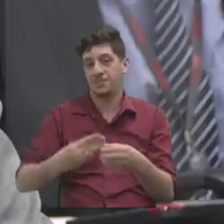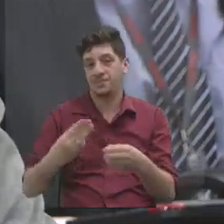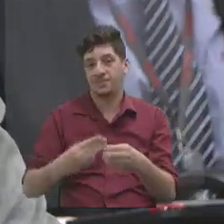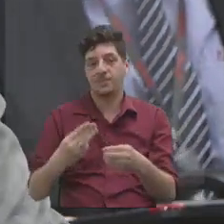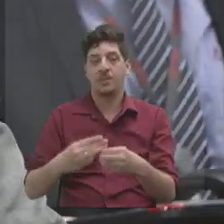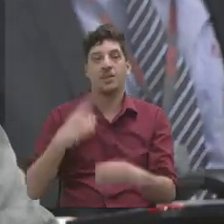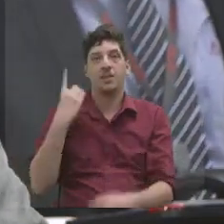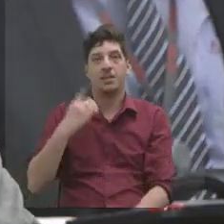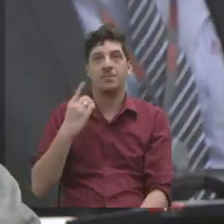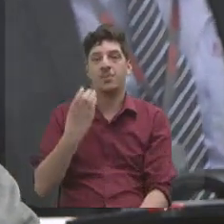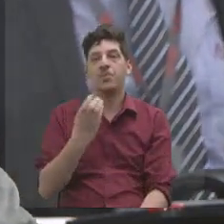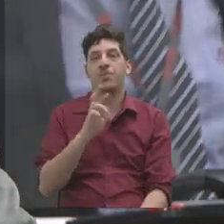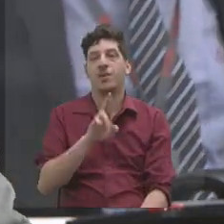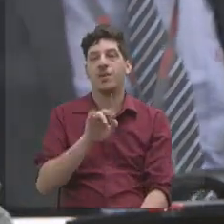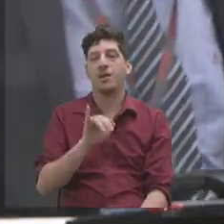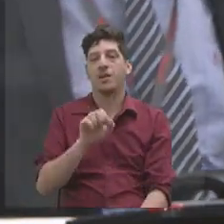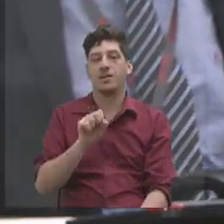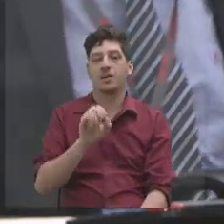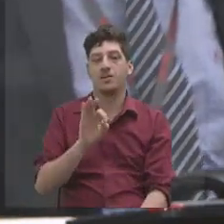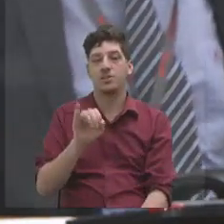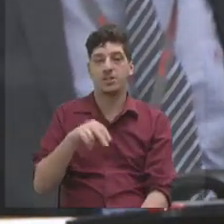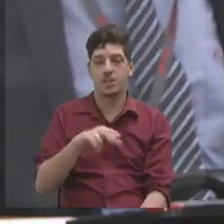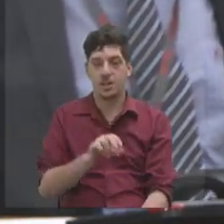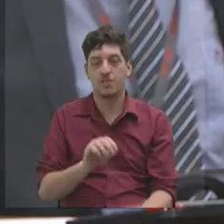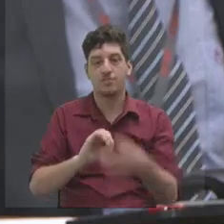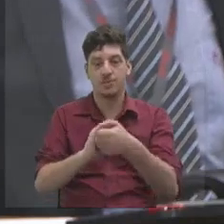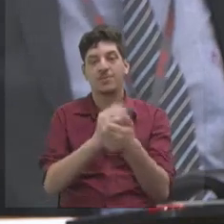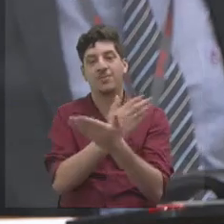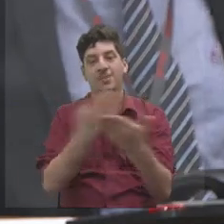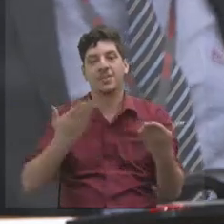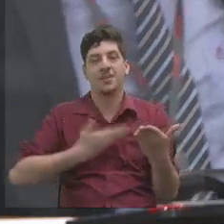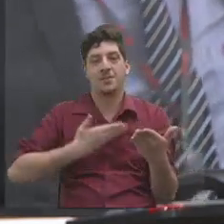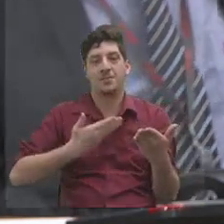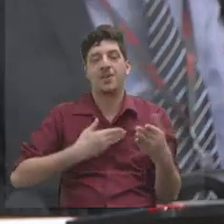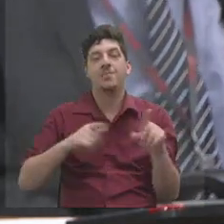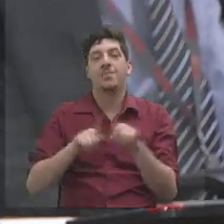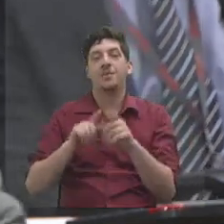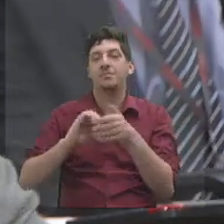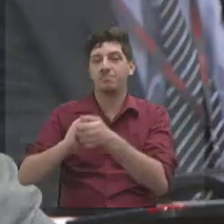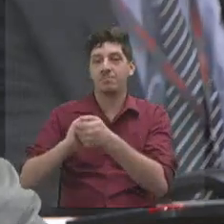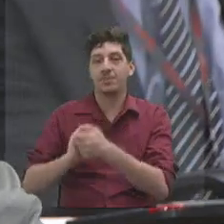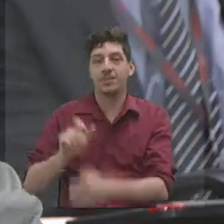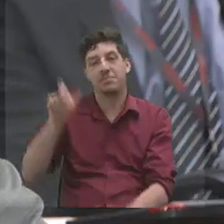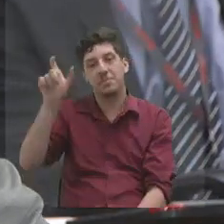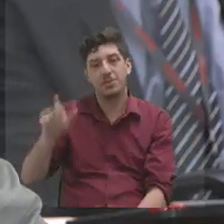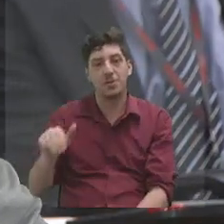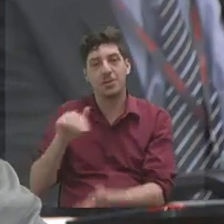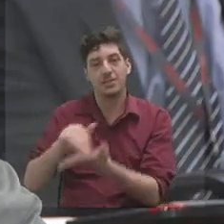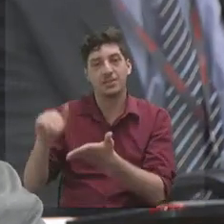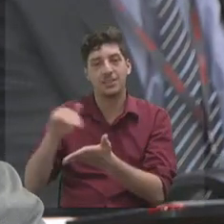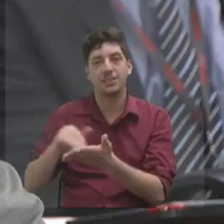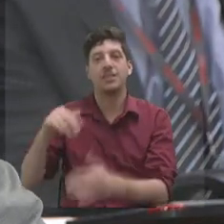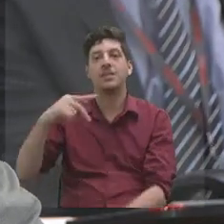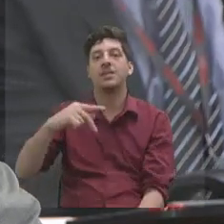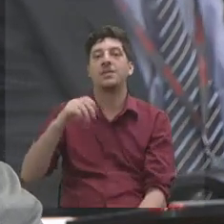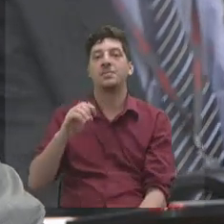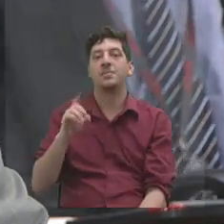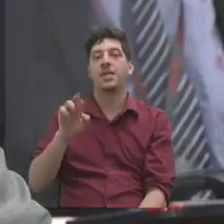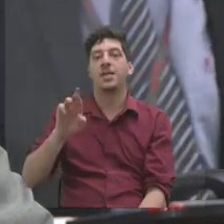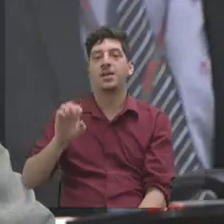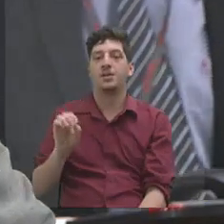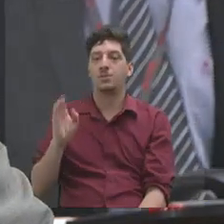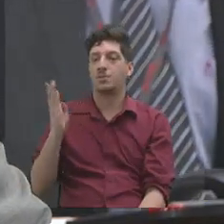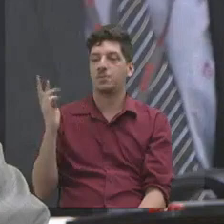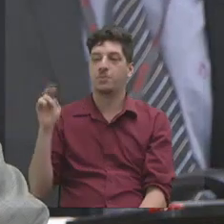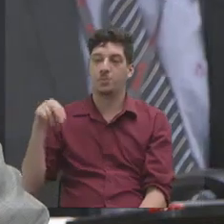a todos os colegas saudar também o Pedro Bruno se competente secretário